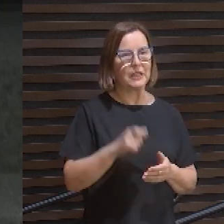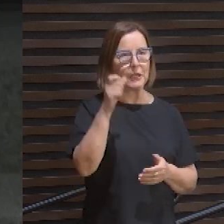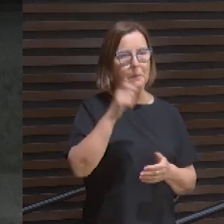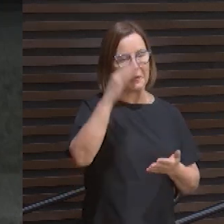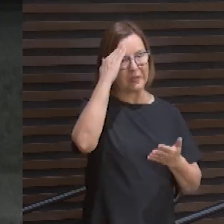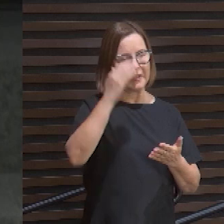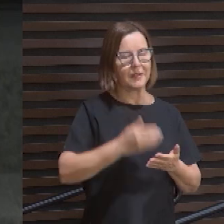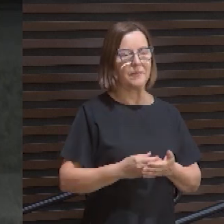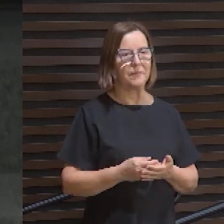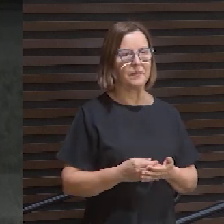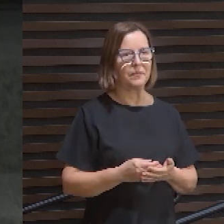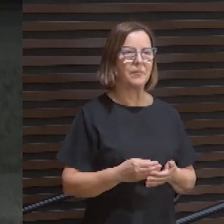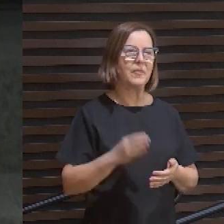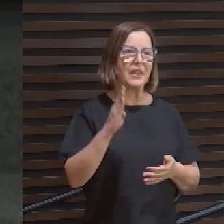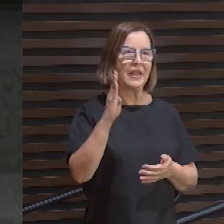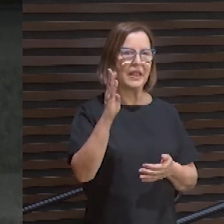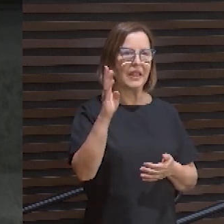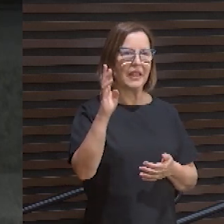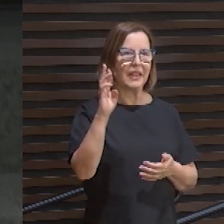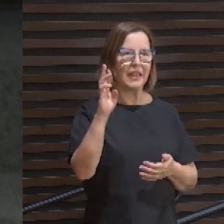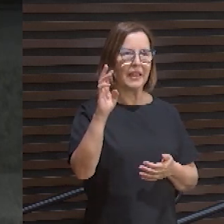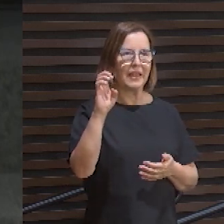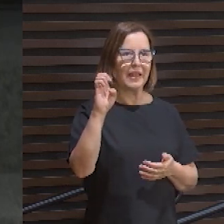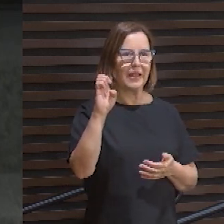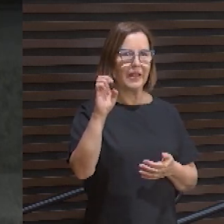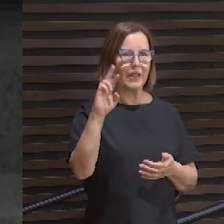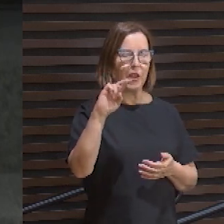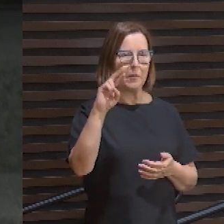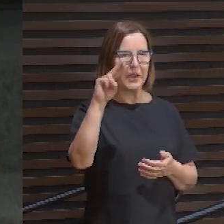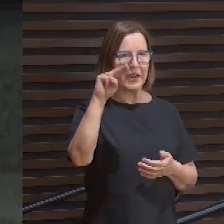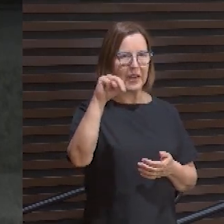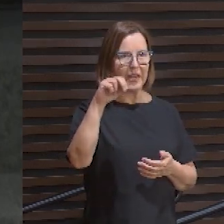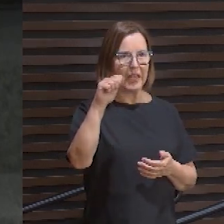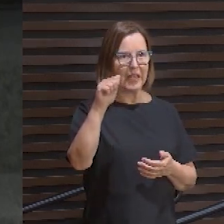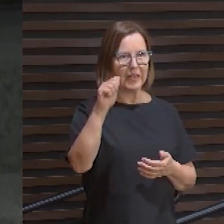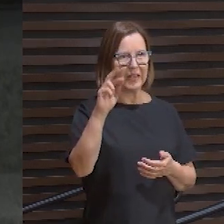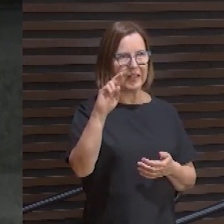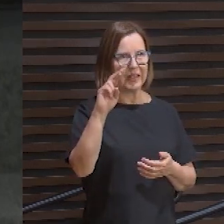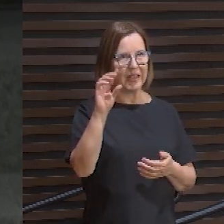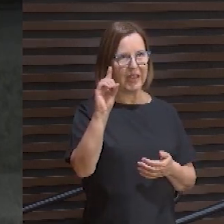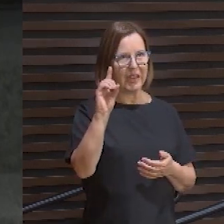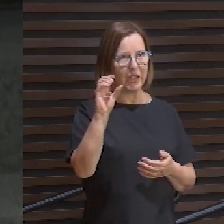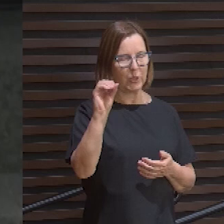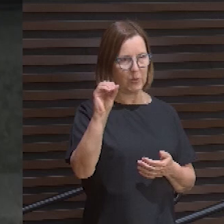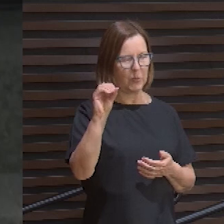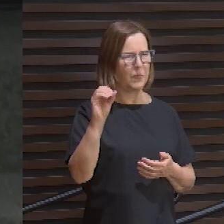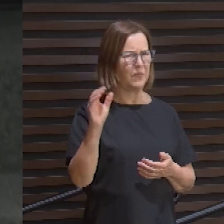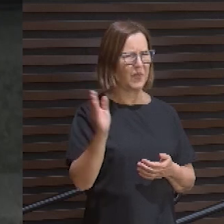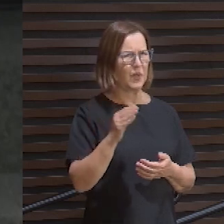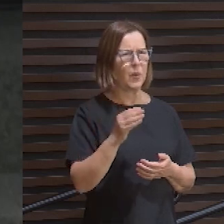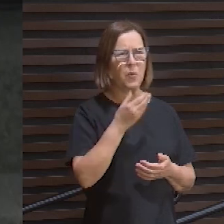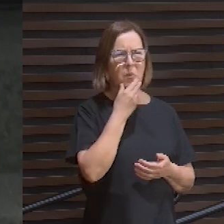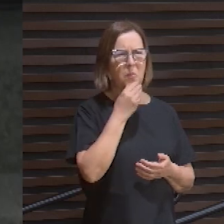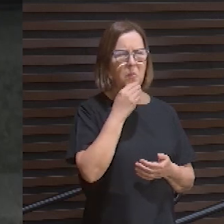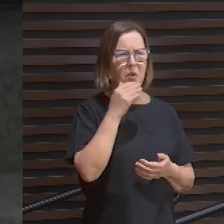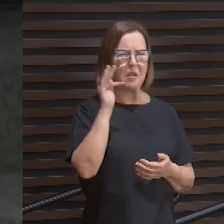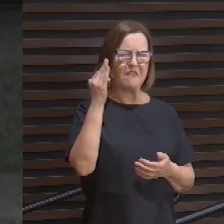de Claraval. Aliás, eu tive na cidade dele, na França. Um daqueles ali